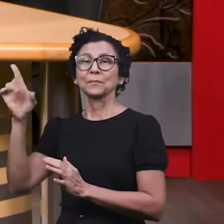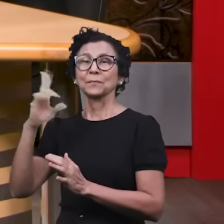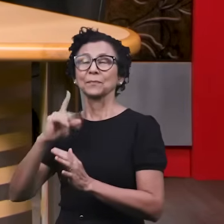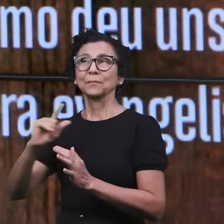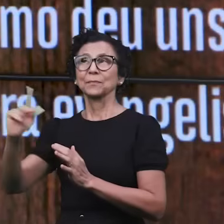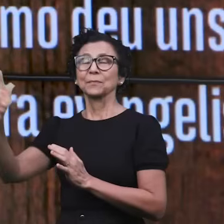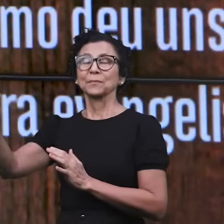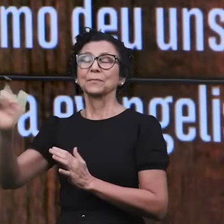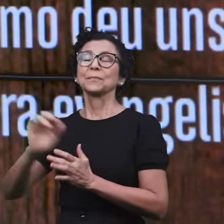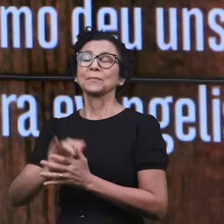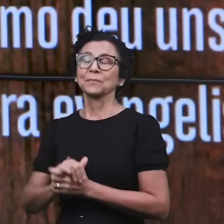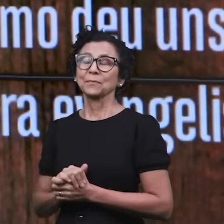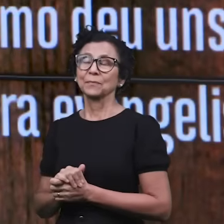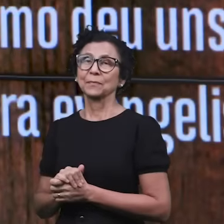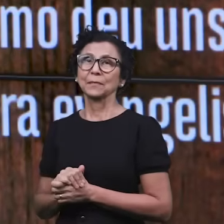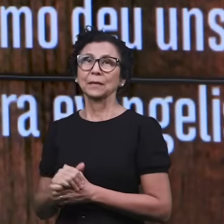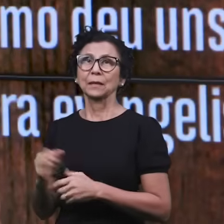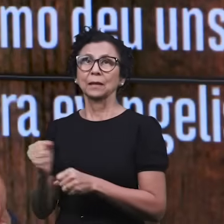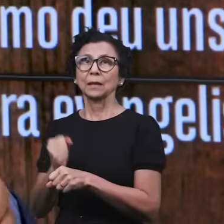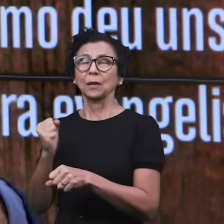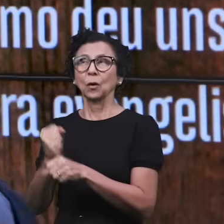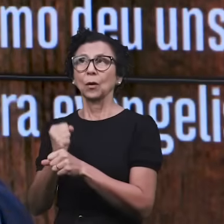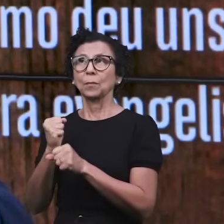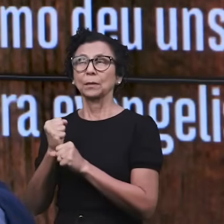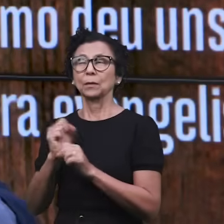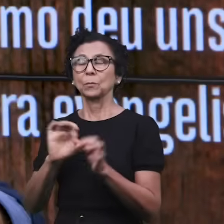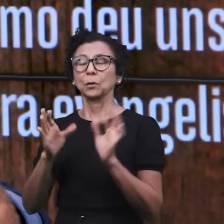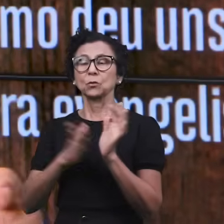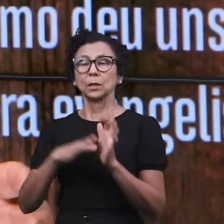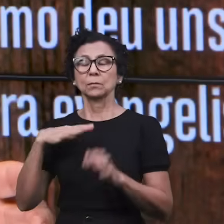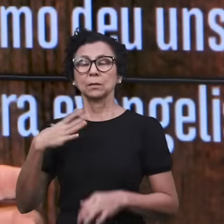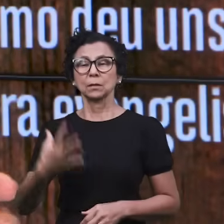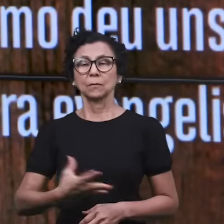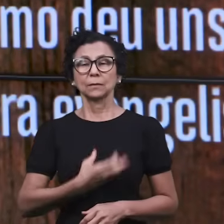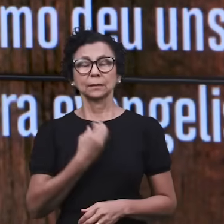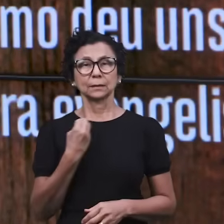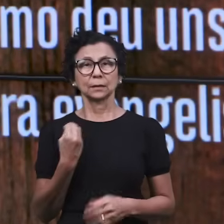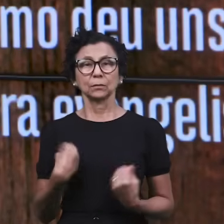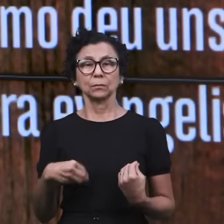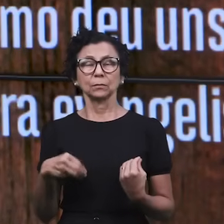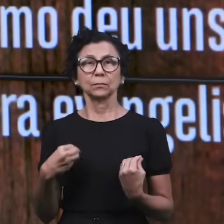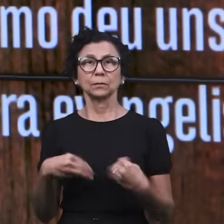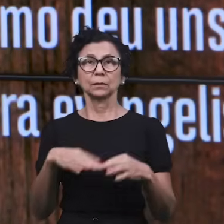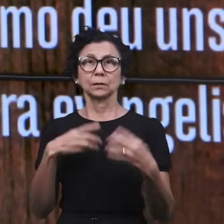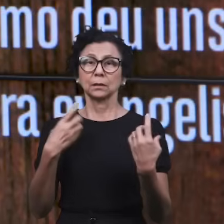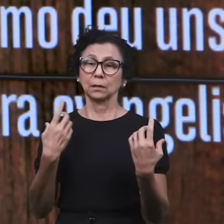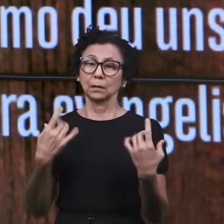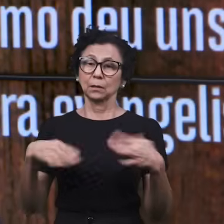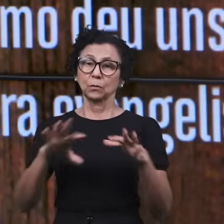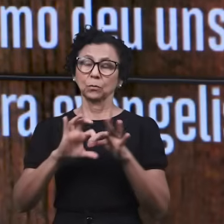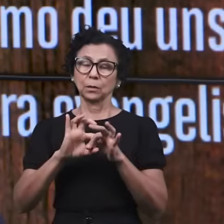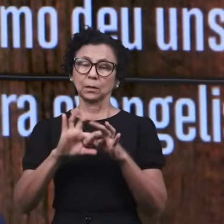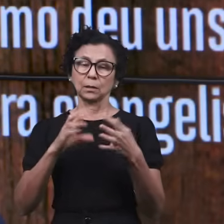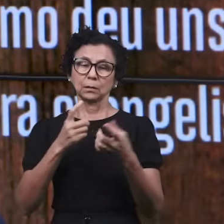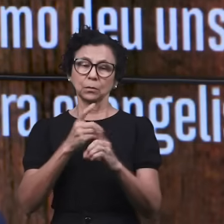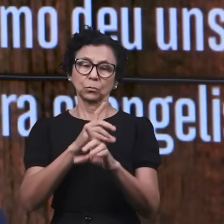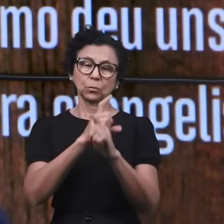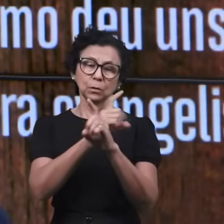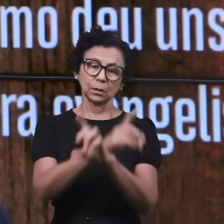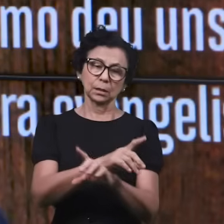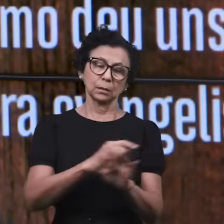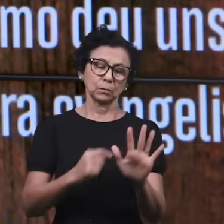consolidando tudo isso, né? Porque a doutrina ela vai atuando em todos os ministérios, ela vai atuando e